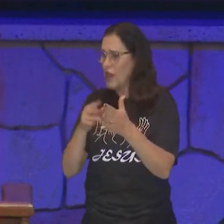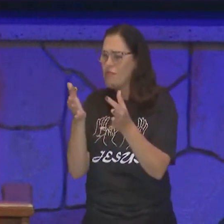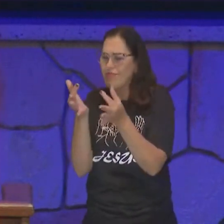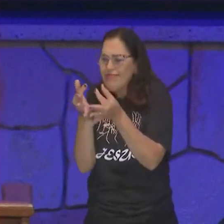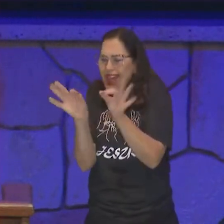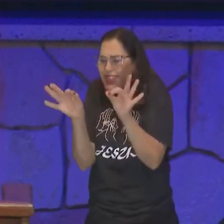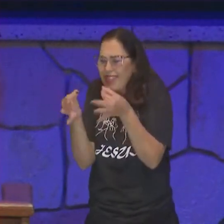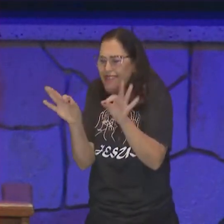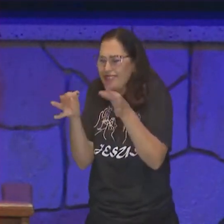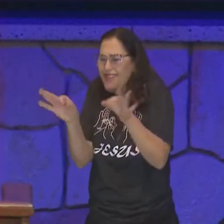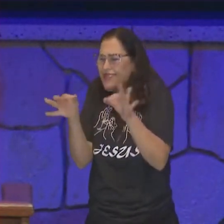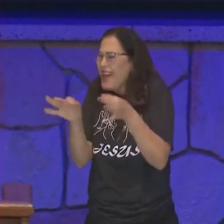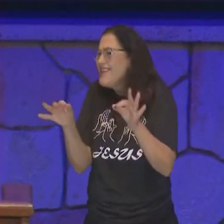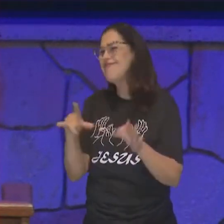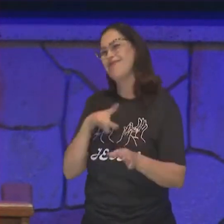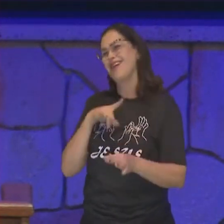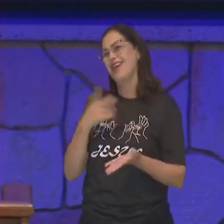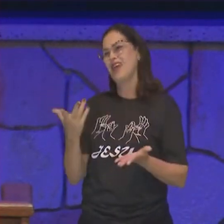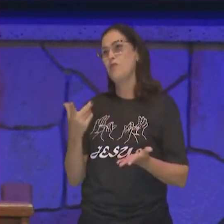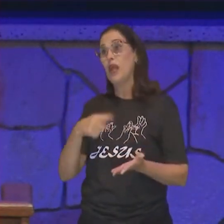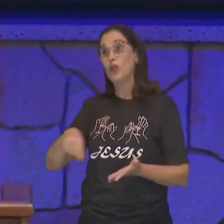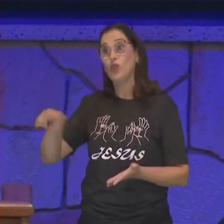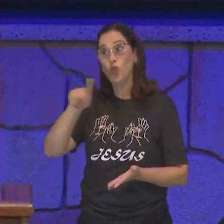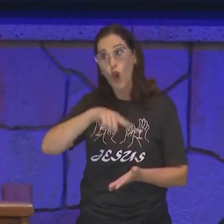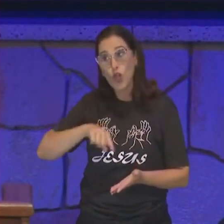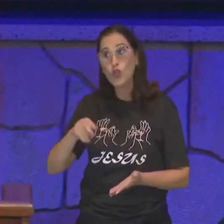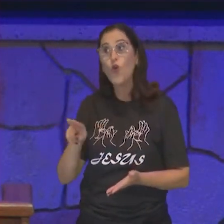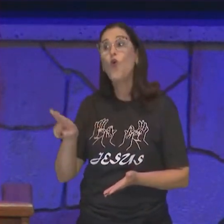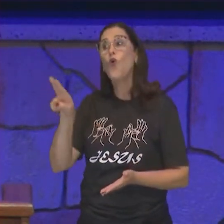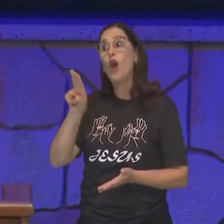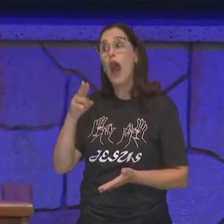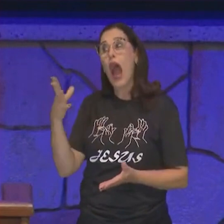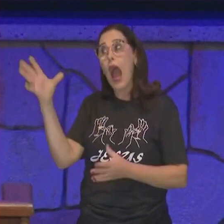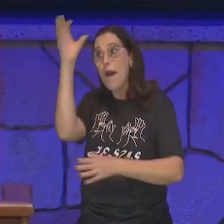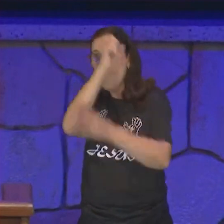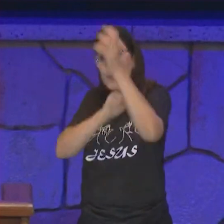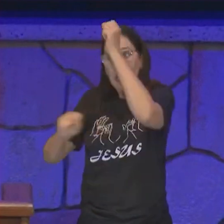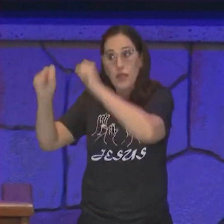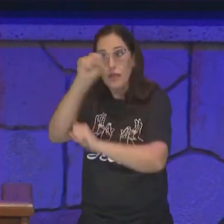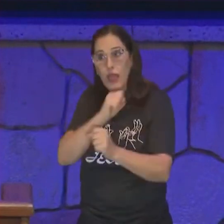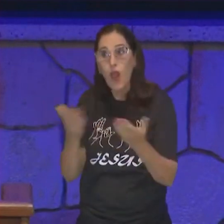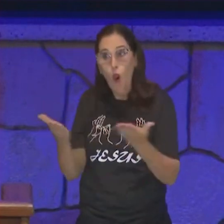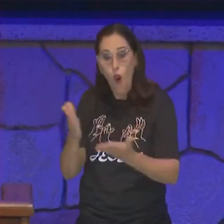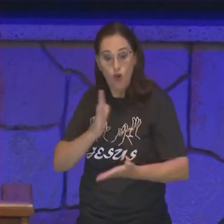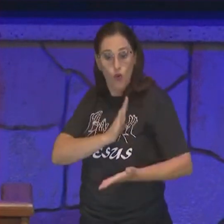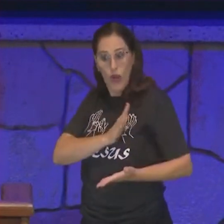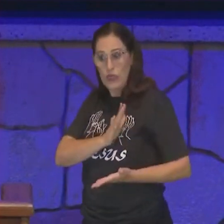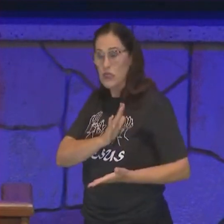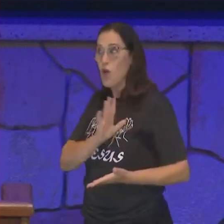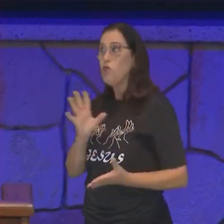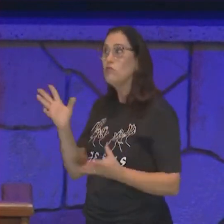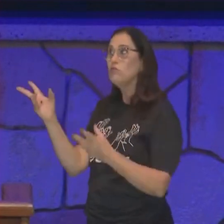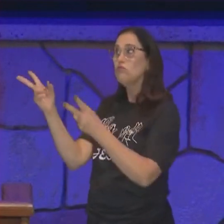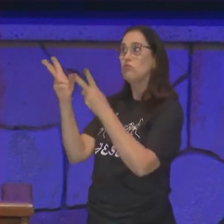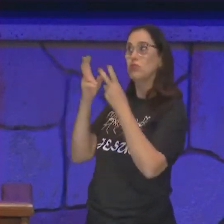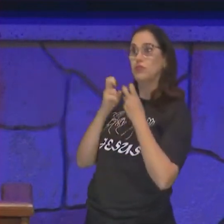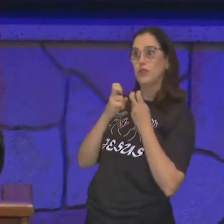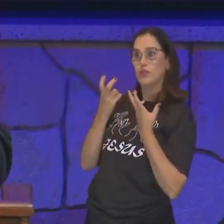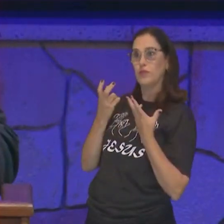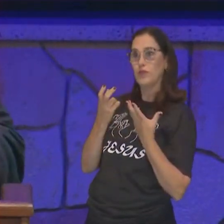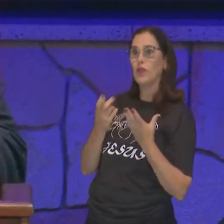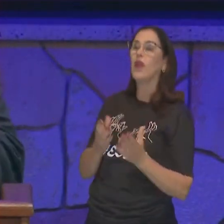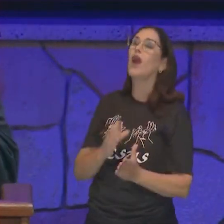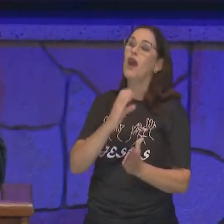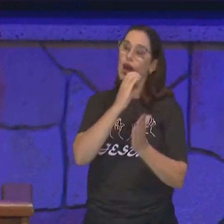detalhes, queridos, para nós aplicarmos verdades preciosas ao nosso coração nesta manhã. Diz o verso 1 deste